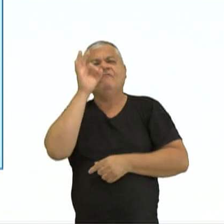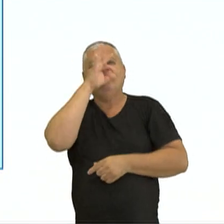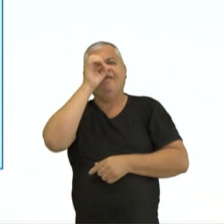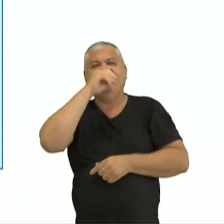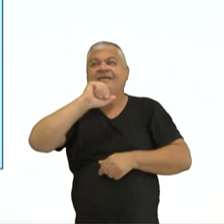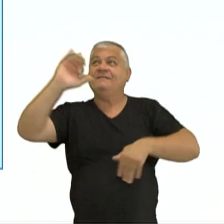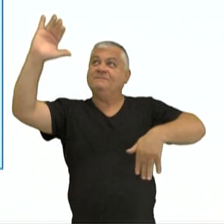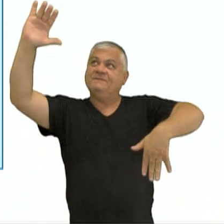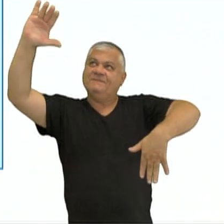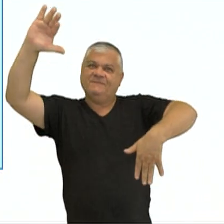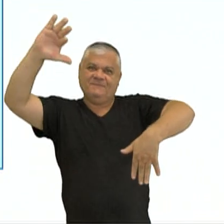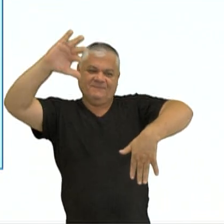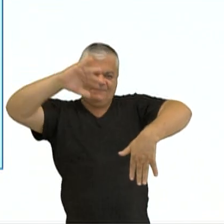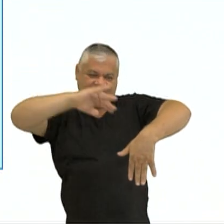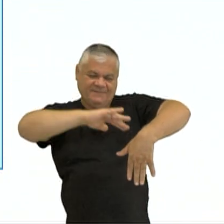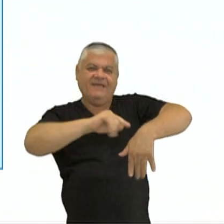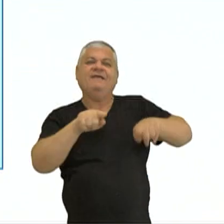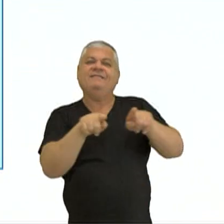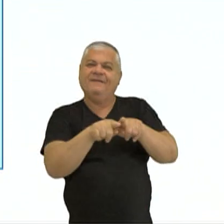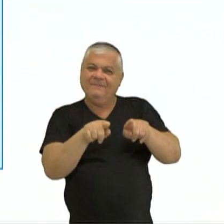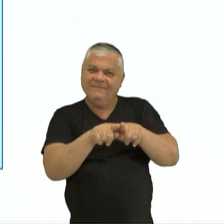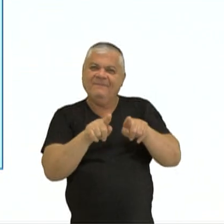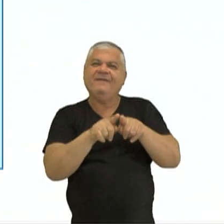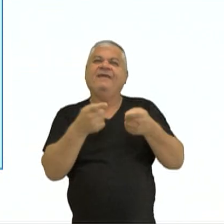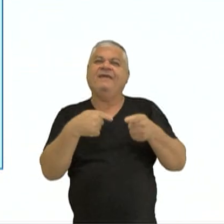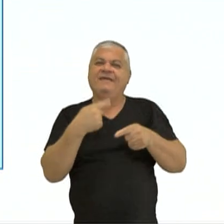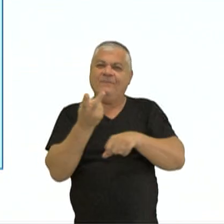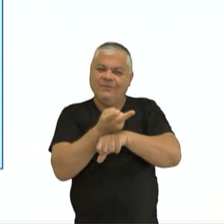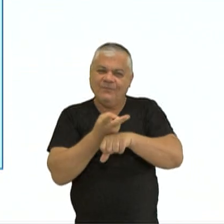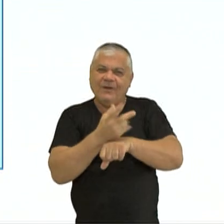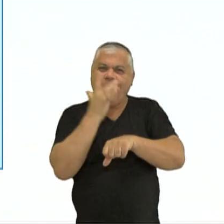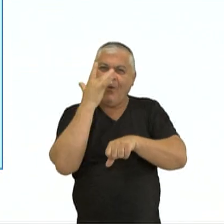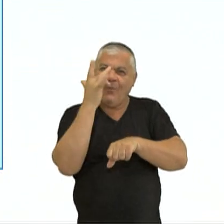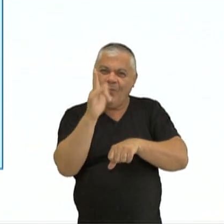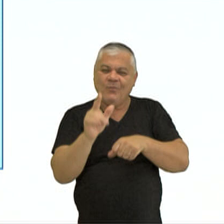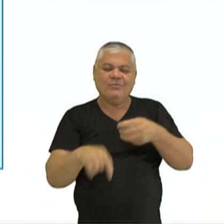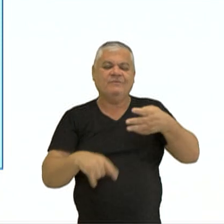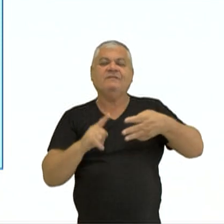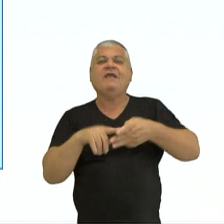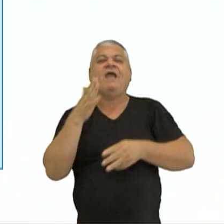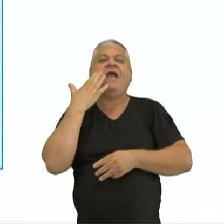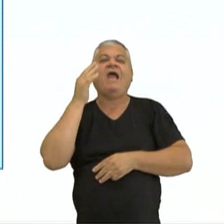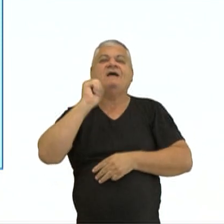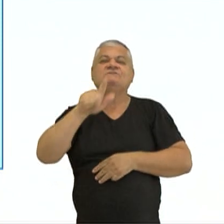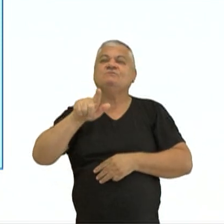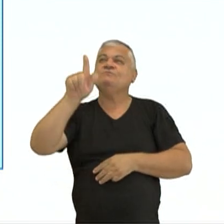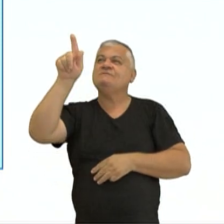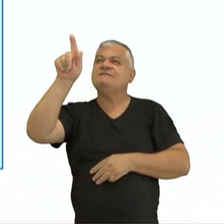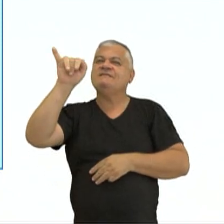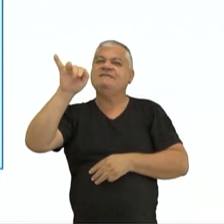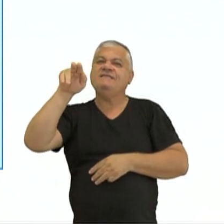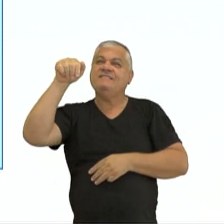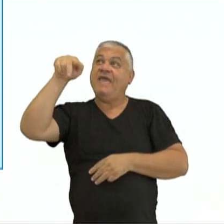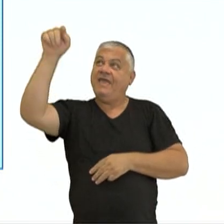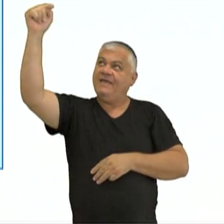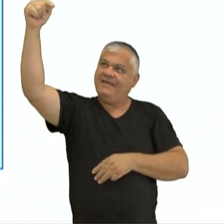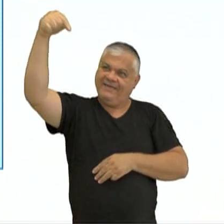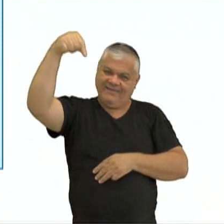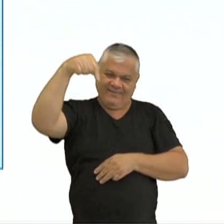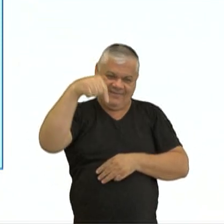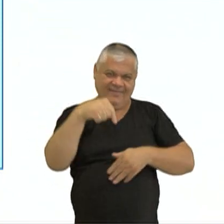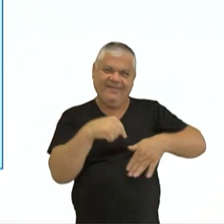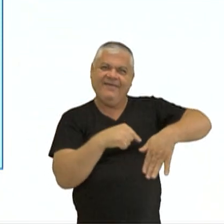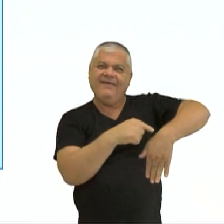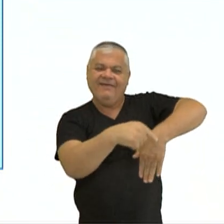da Mina, que também vieram povos africanos escravizados para o Brasil, e a rota da Guiné. Então, de onde eles vieram?